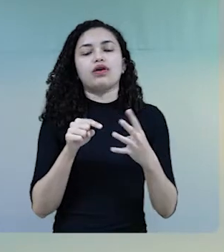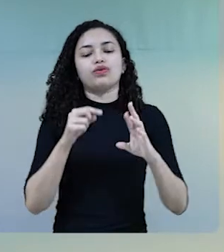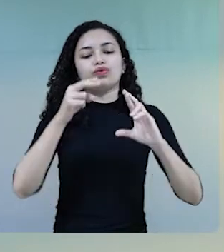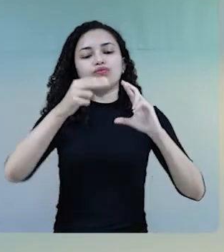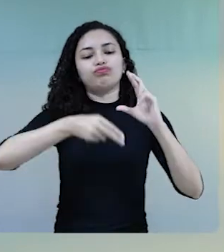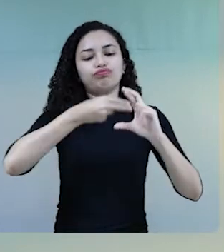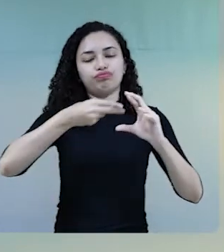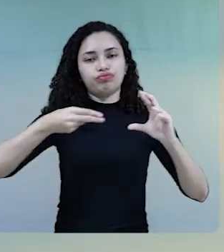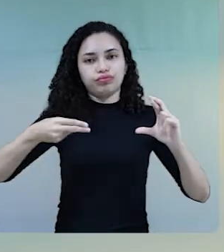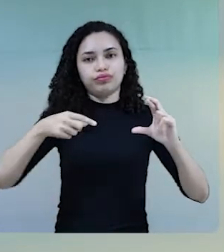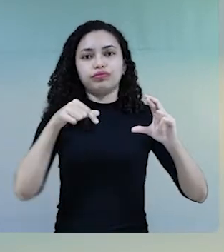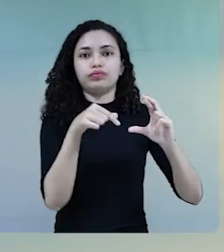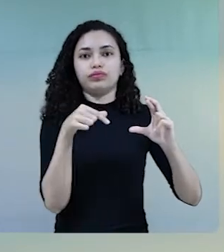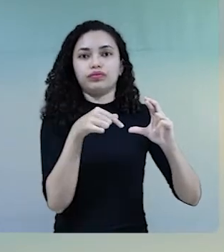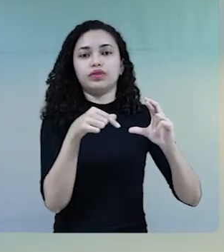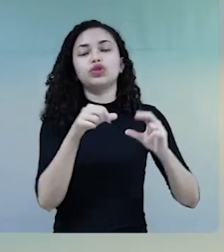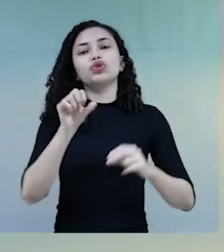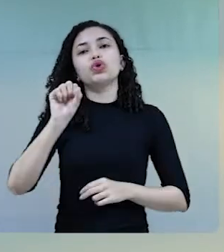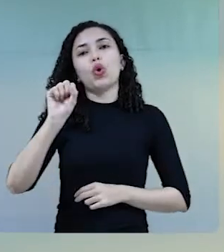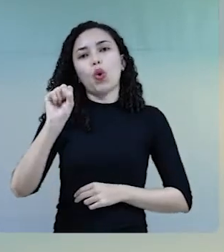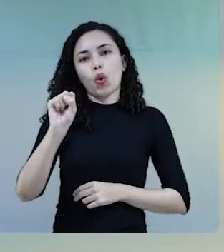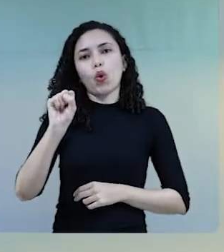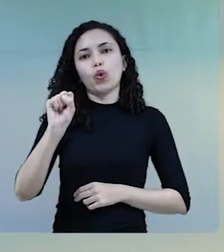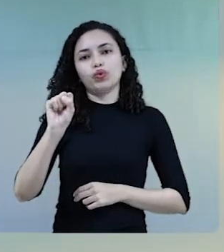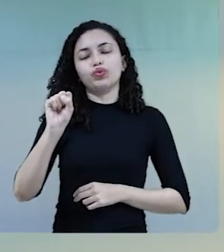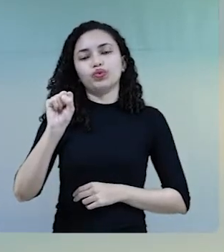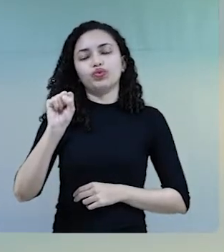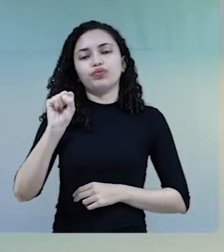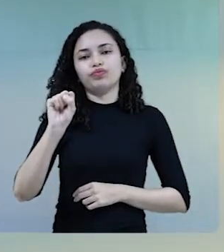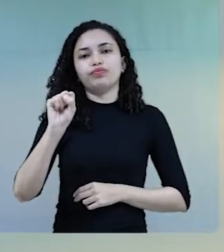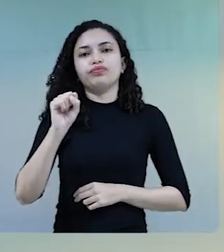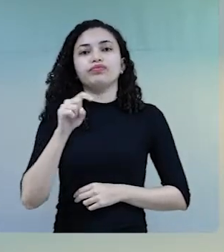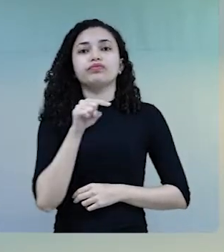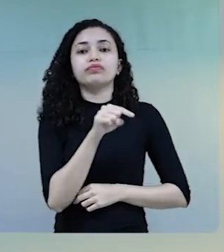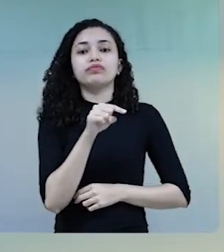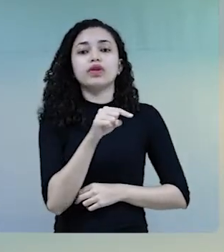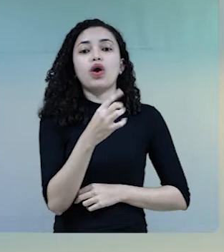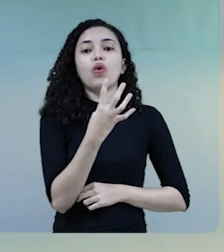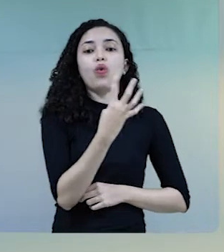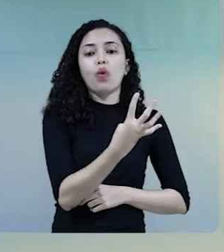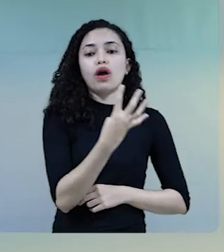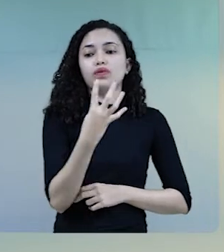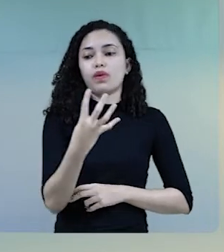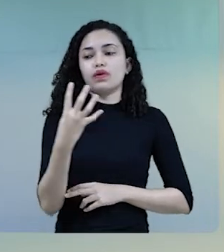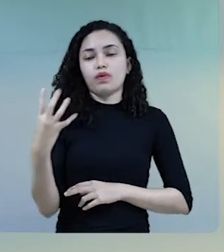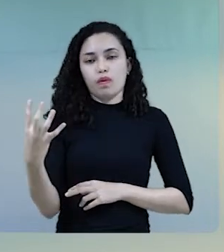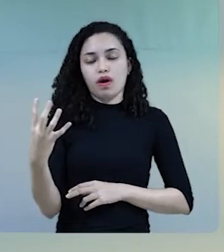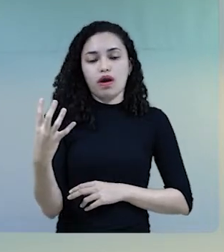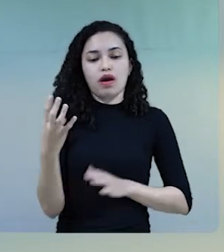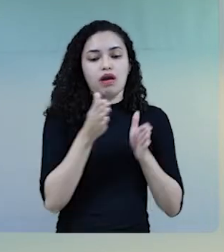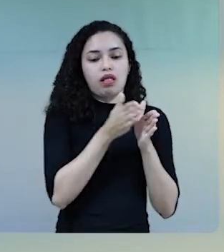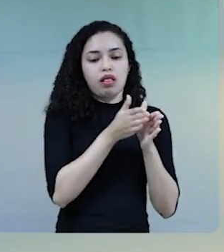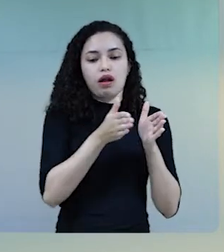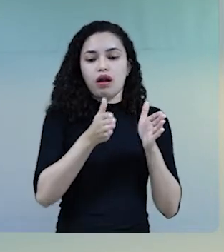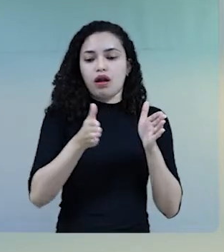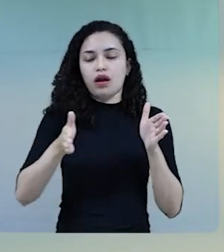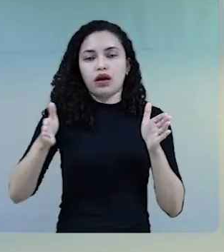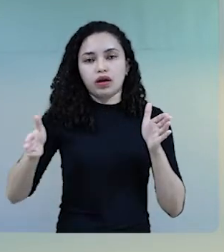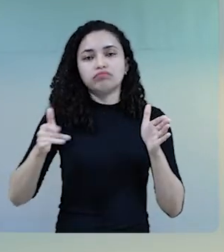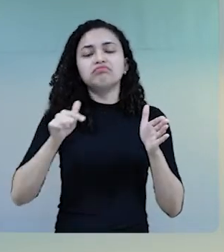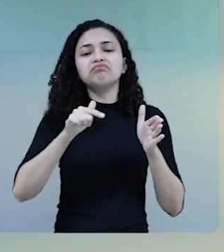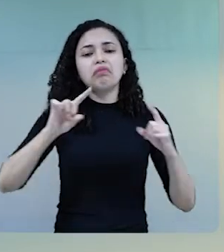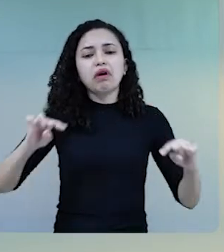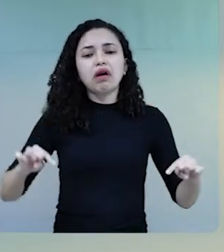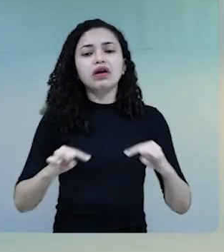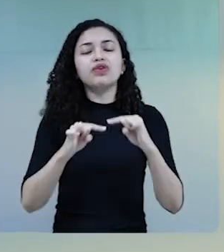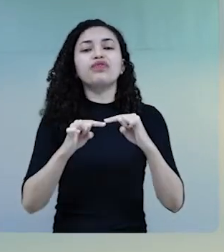4 resistências de 8 ohms. Quem é a tua resistência equivalente? É 4, 4, 4 e 4. Um do lado da outra. A tua equivalente vai ser o quê?